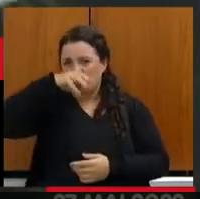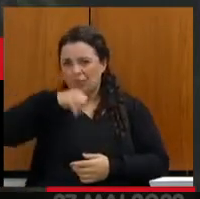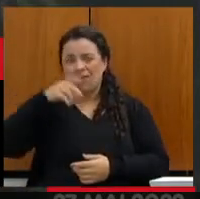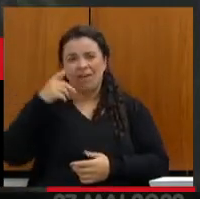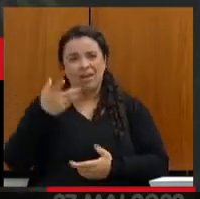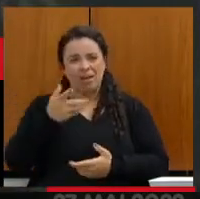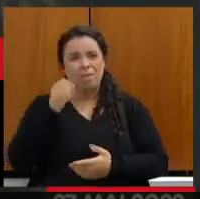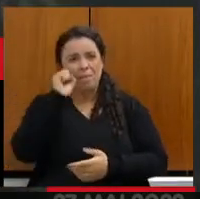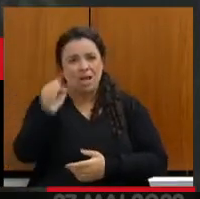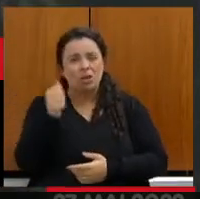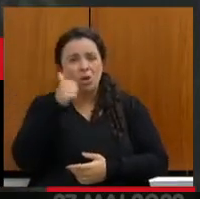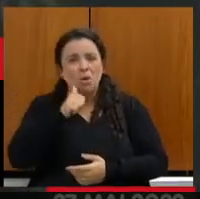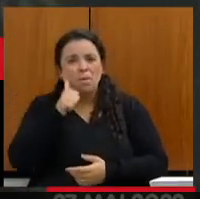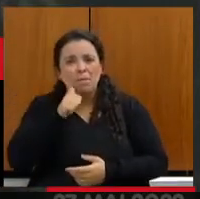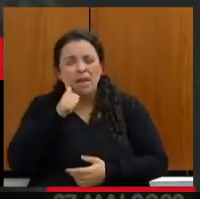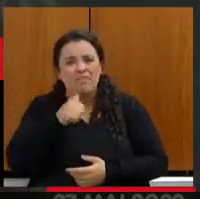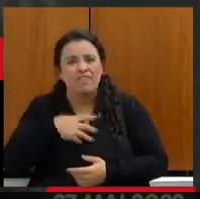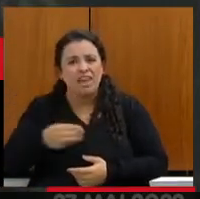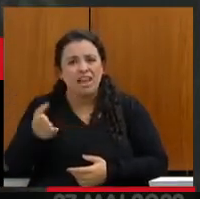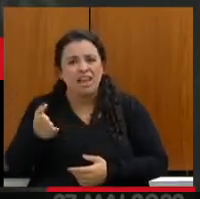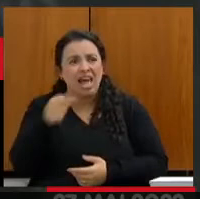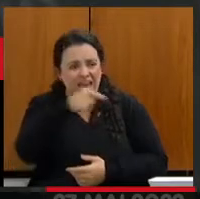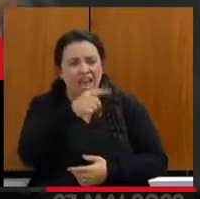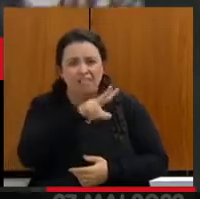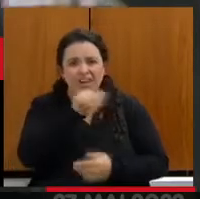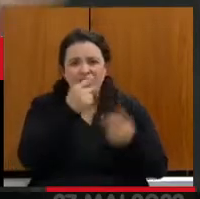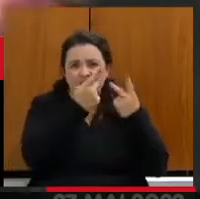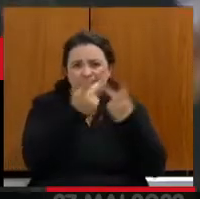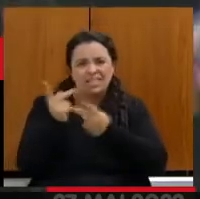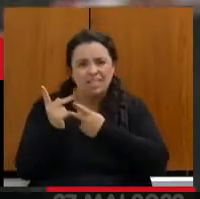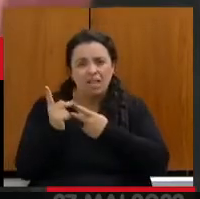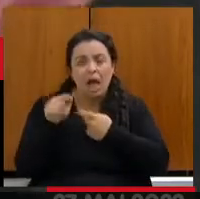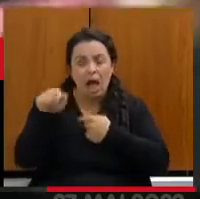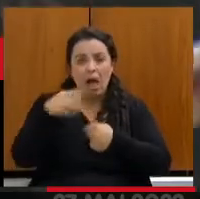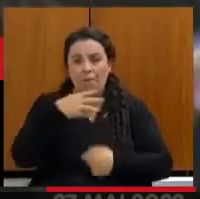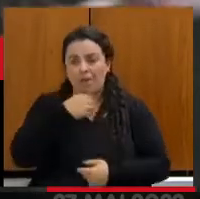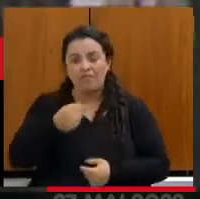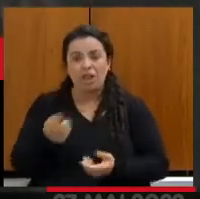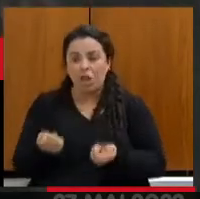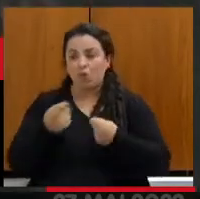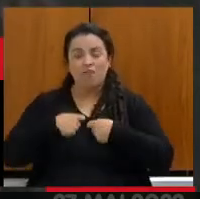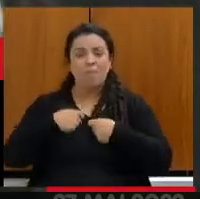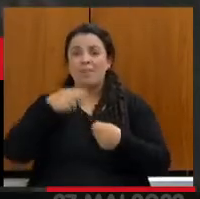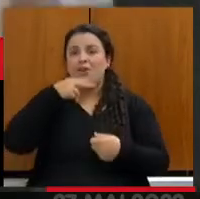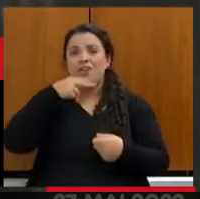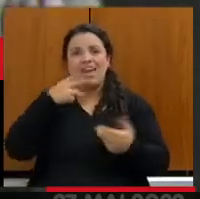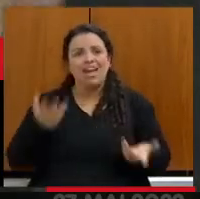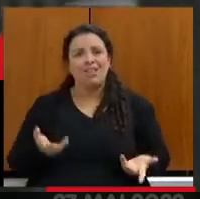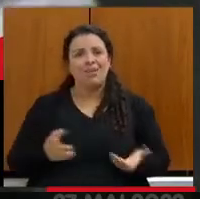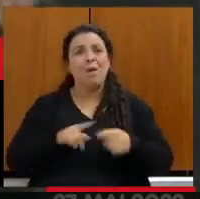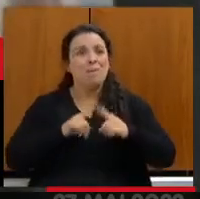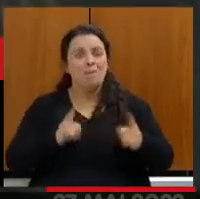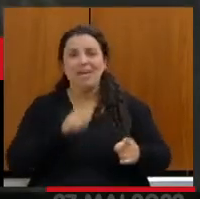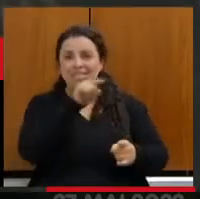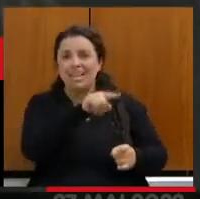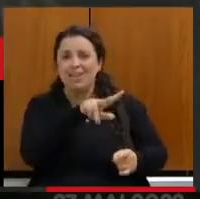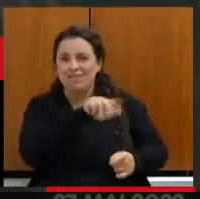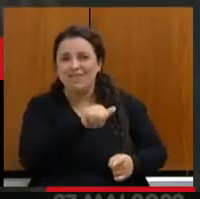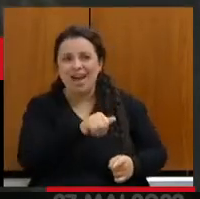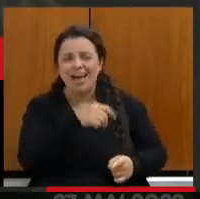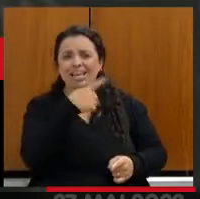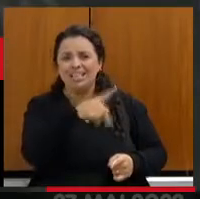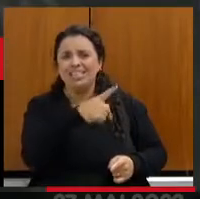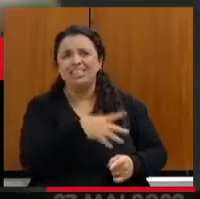carregar um neto da minha filha no meus braços o pai do assassino vai carregar o neto do filho dele nos